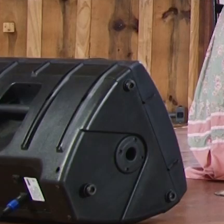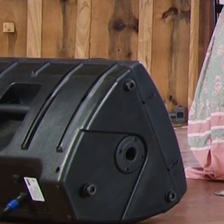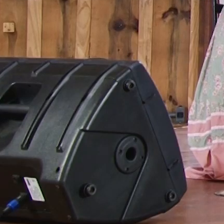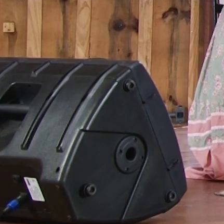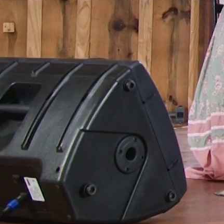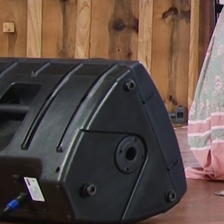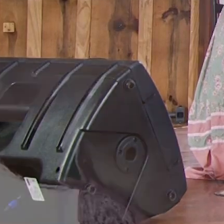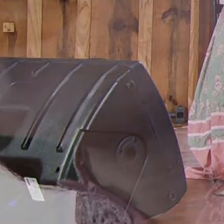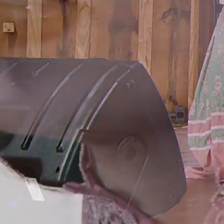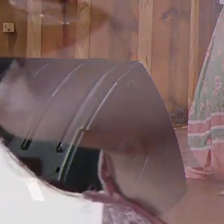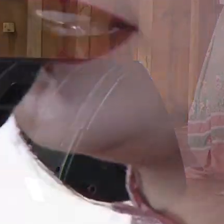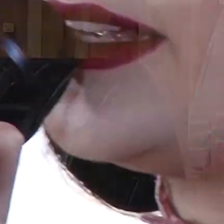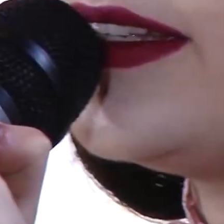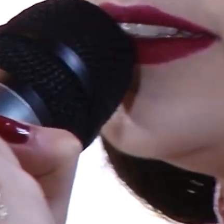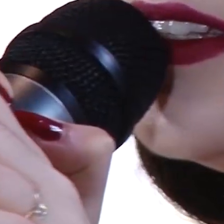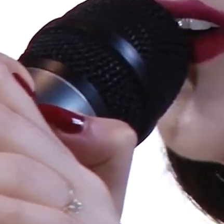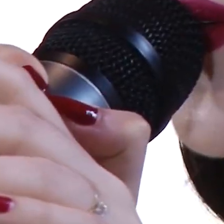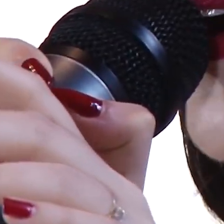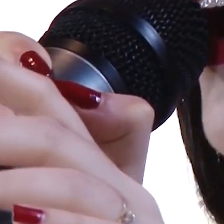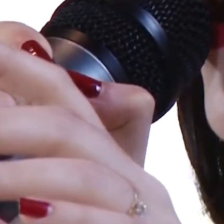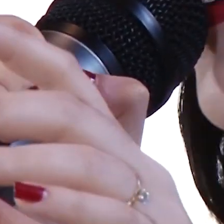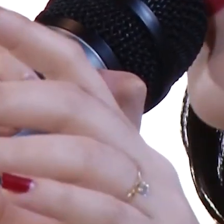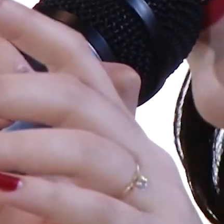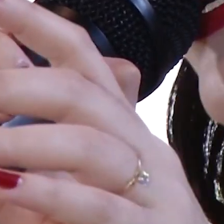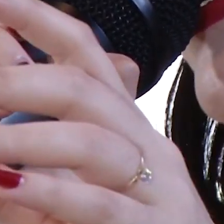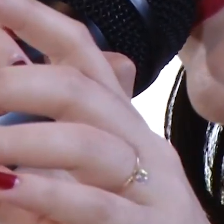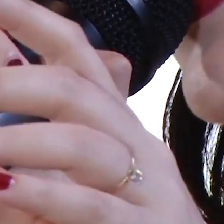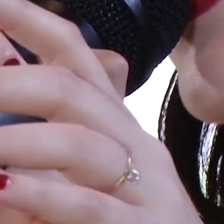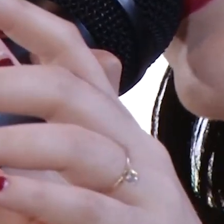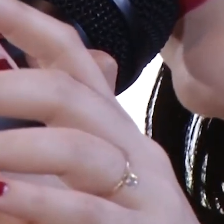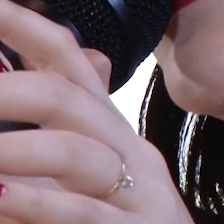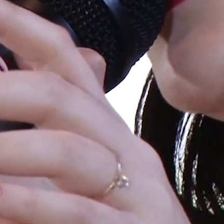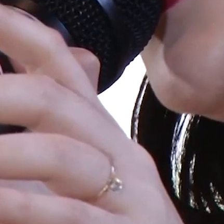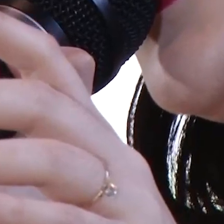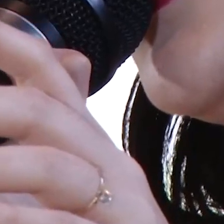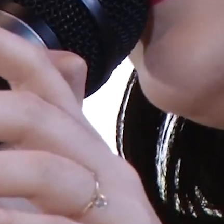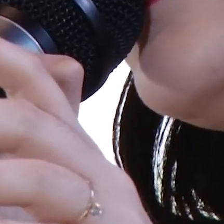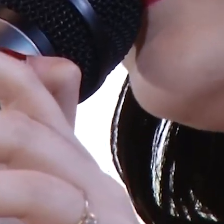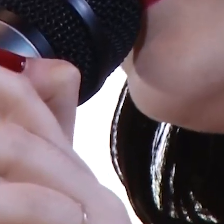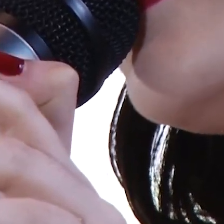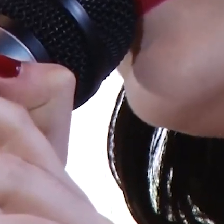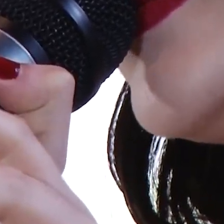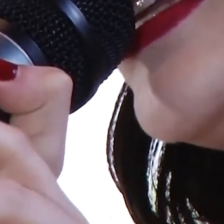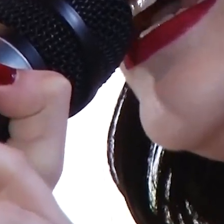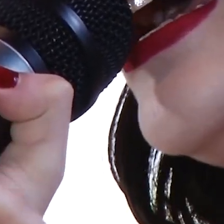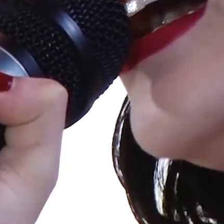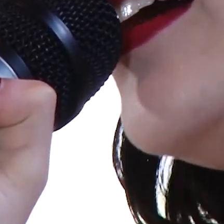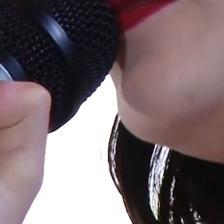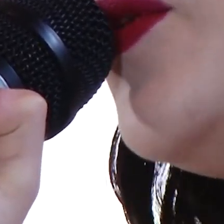galpão, entre a quinta e o arvoredo,